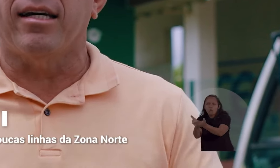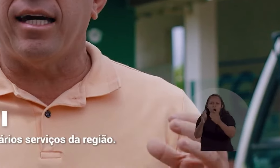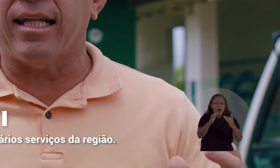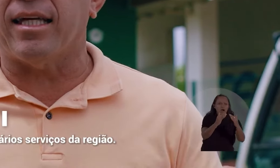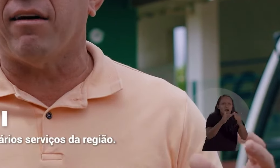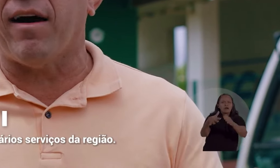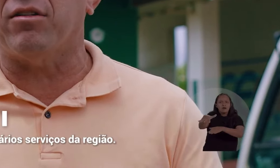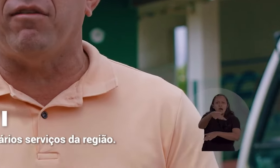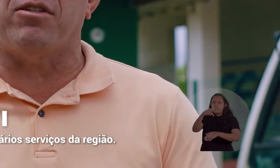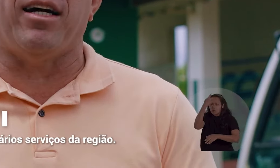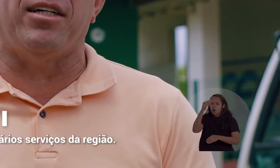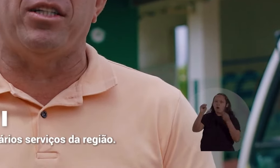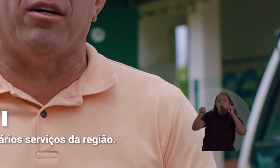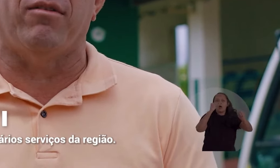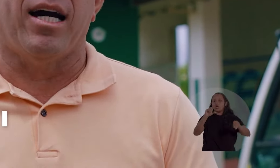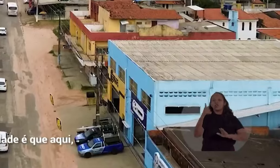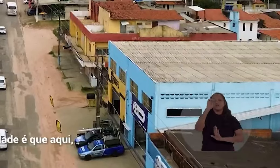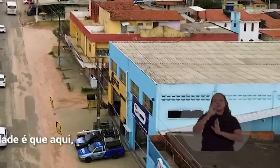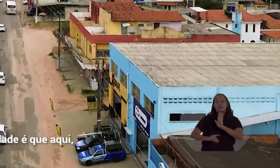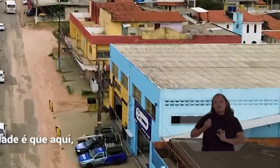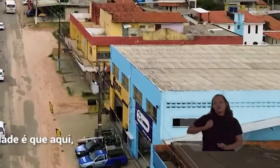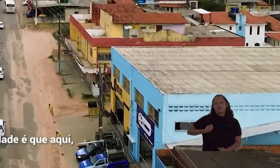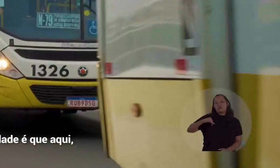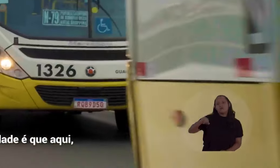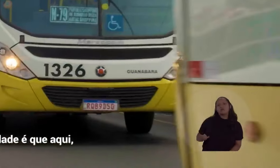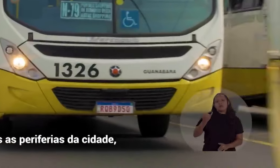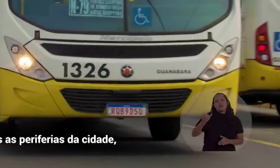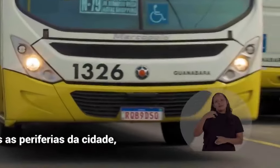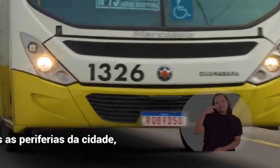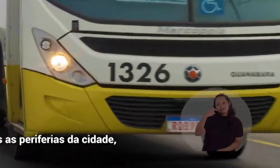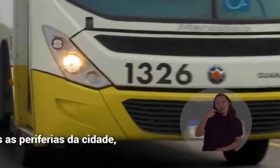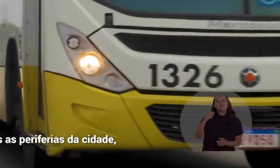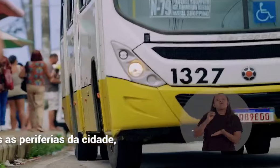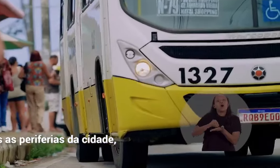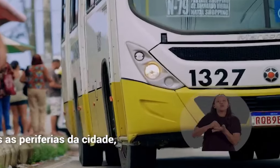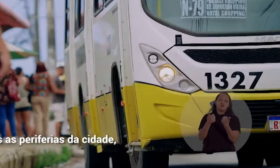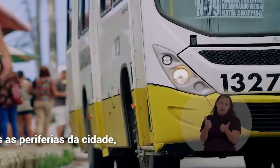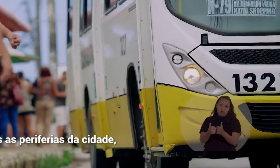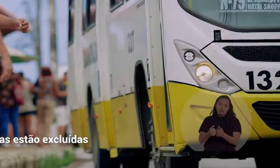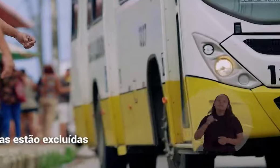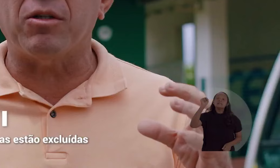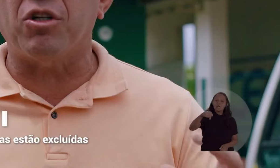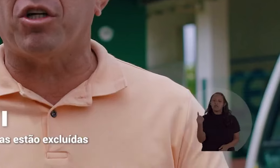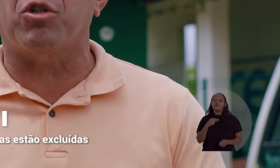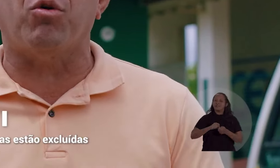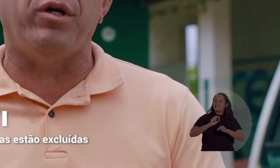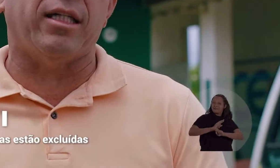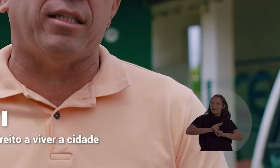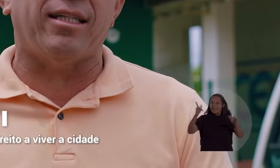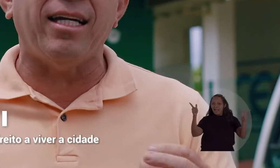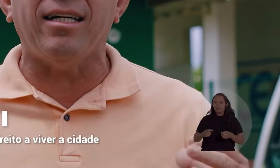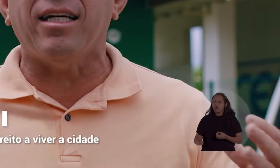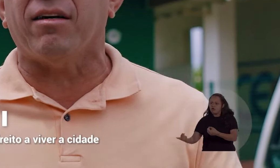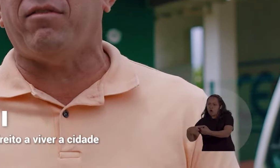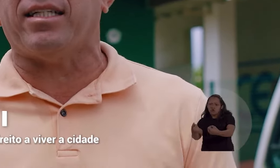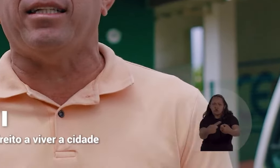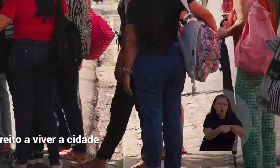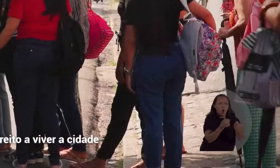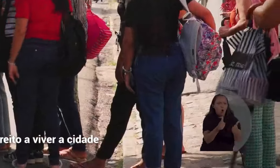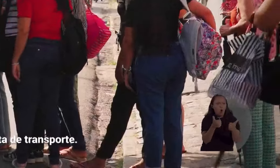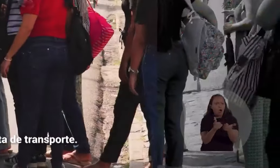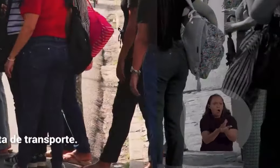Norte que atende a vários serviços da região. A verdade é que aqui, como em todas as periferias da cidade, as pessoas estão excluídas de terem direito a